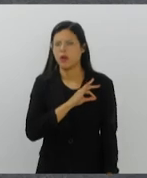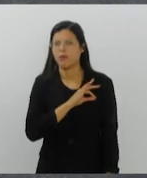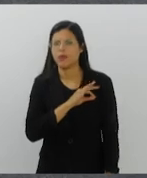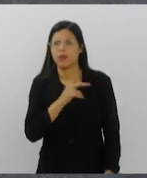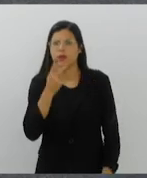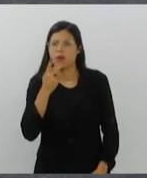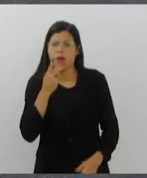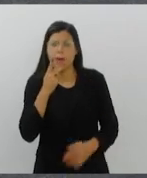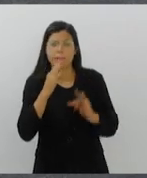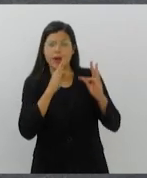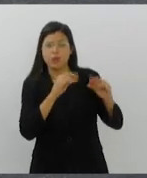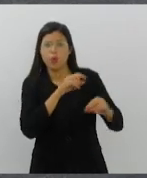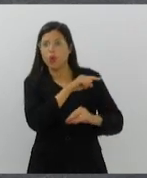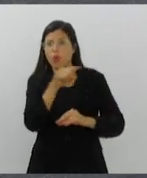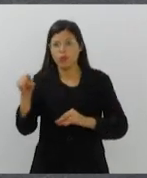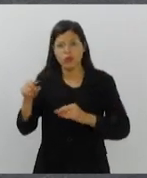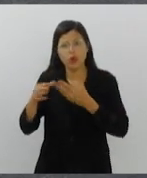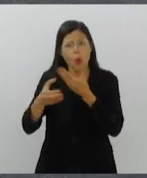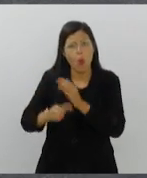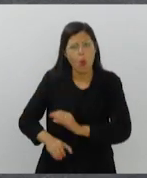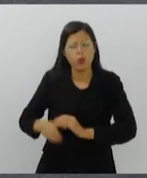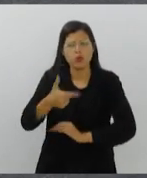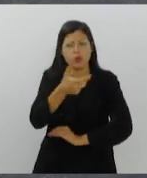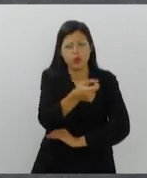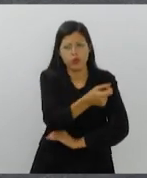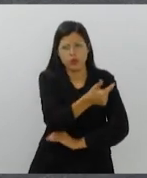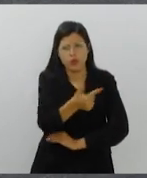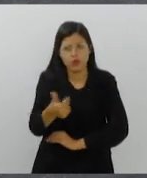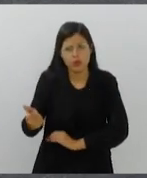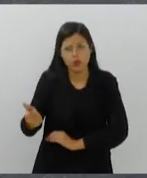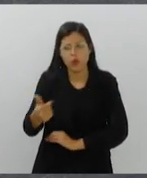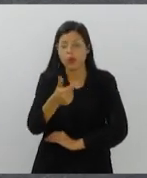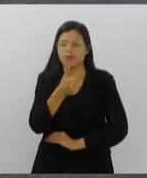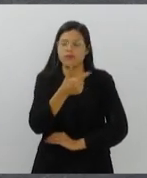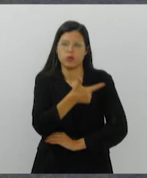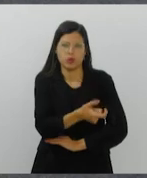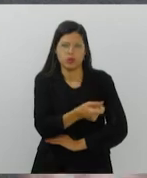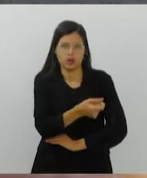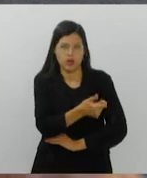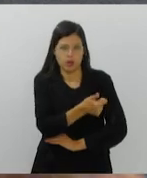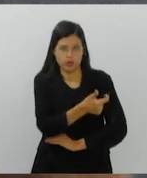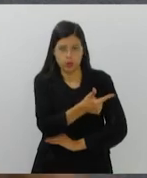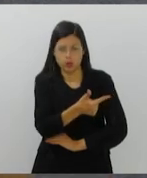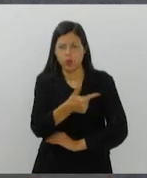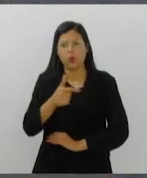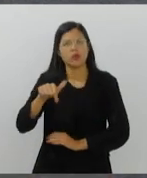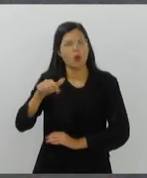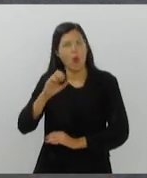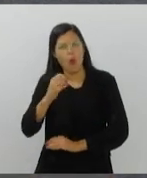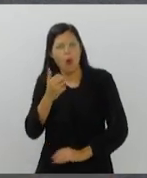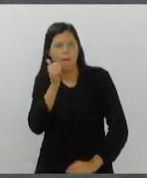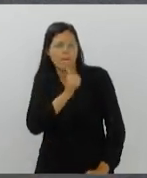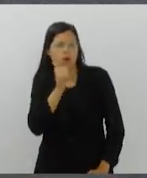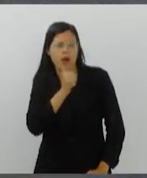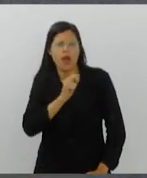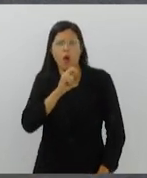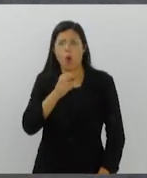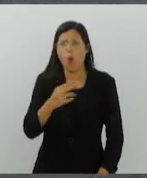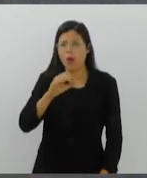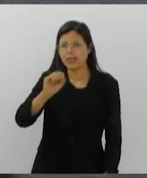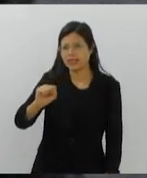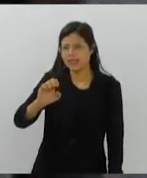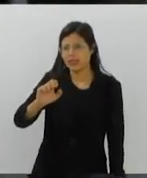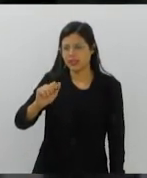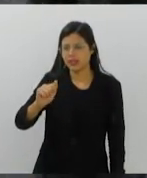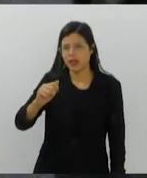vocês, seja o concurso 2012, seja as mulheres ou o CEAP, realmente muito bem colocado aqui pelo Rodrigo Amorim, a luta